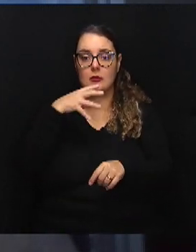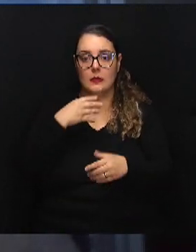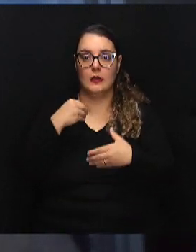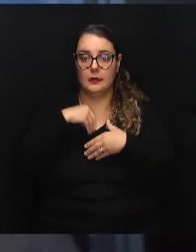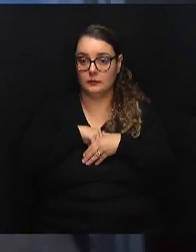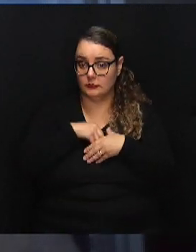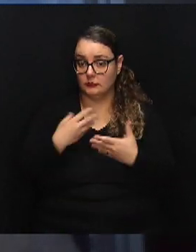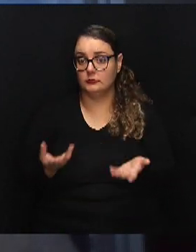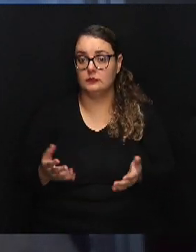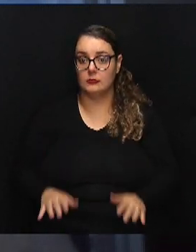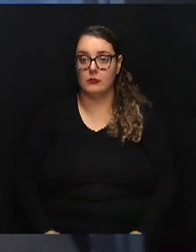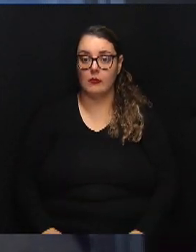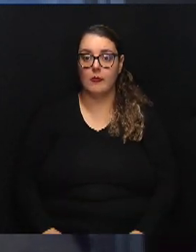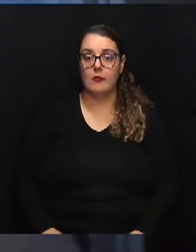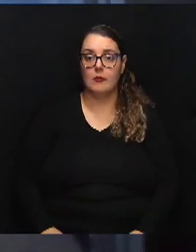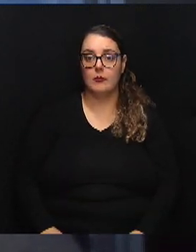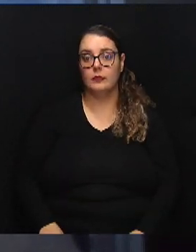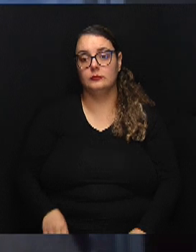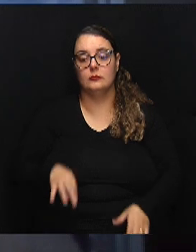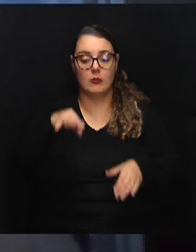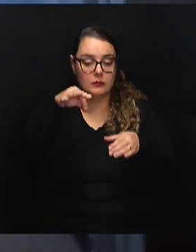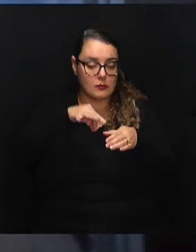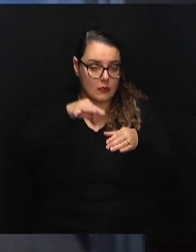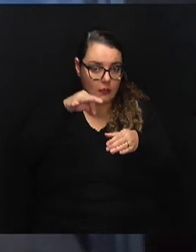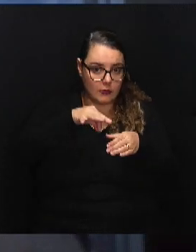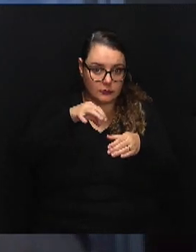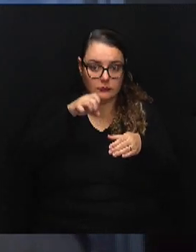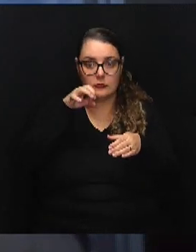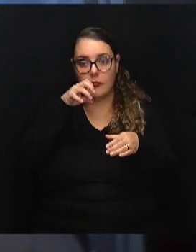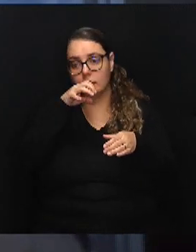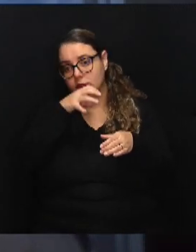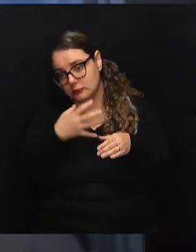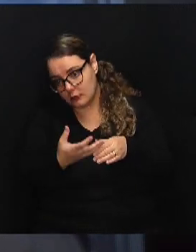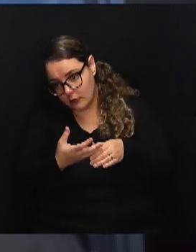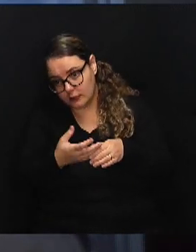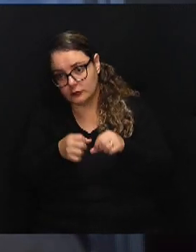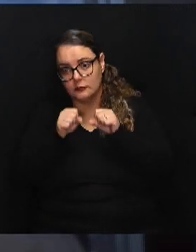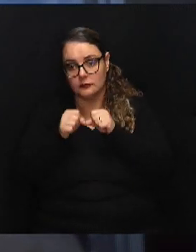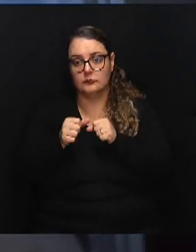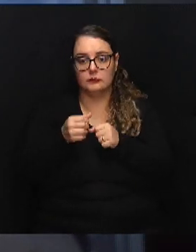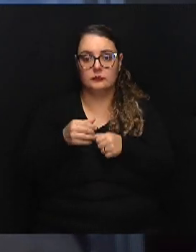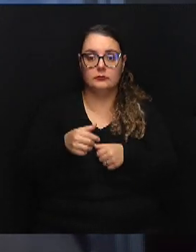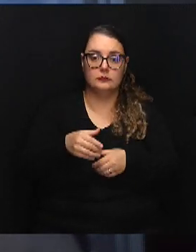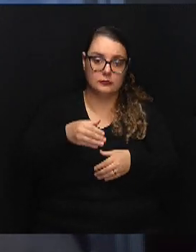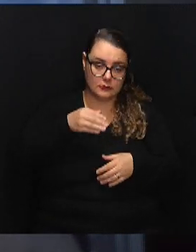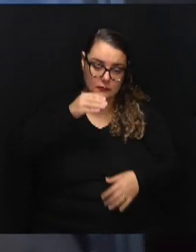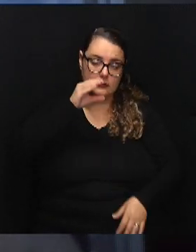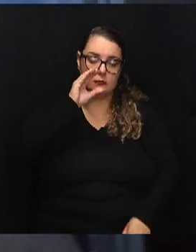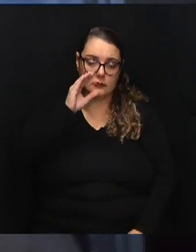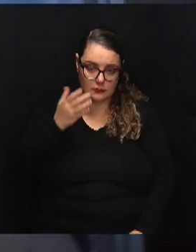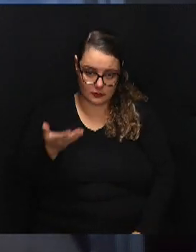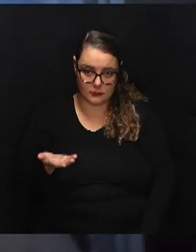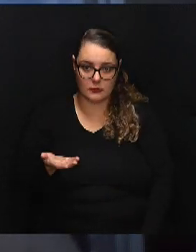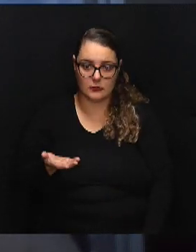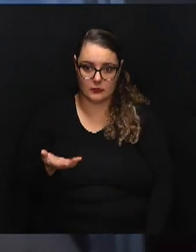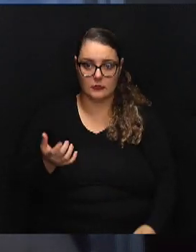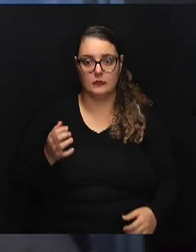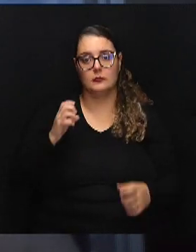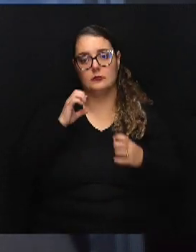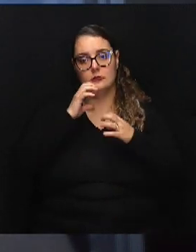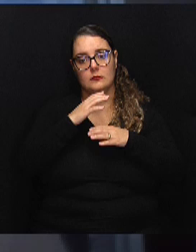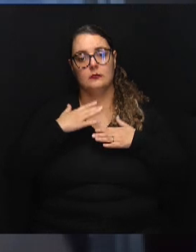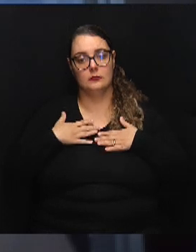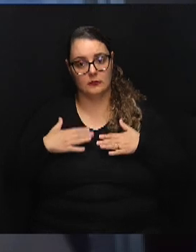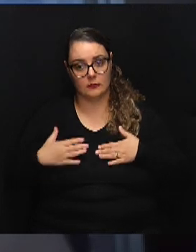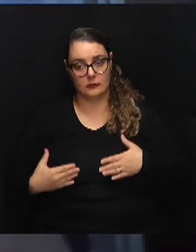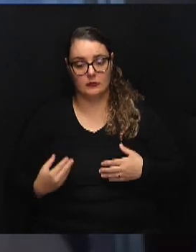por exemplo, bebidas como chás mais mornos, que a gente possa tomar e aquecer o nosso corpo